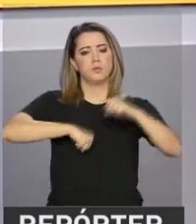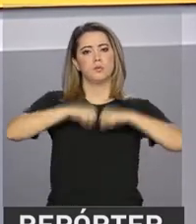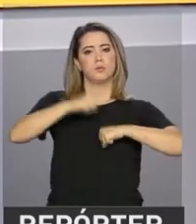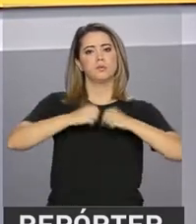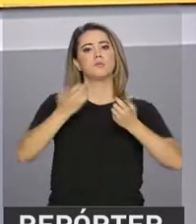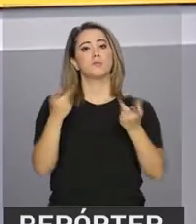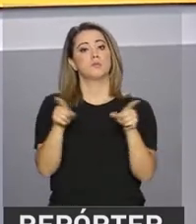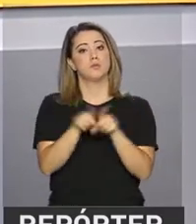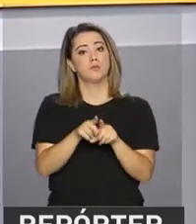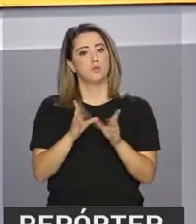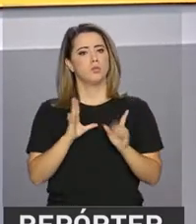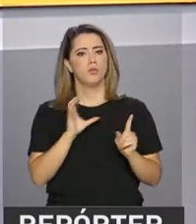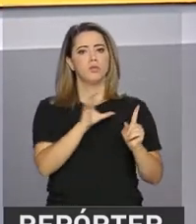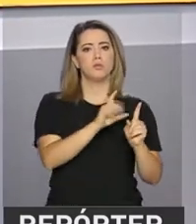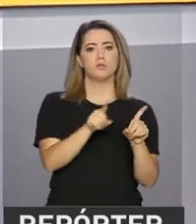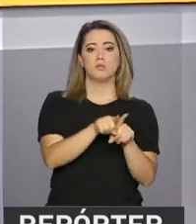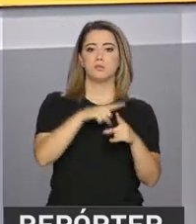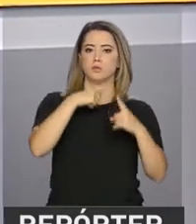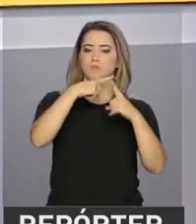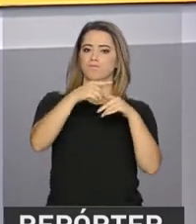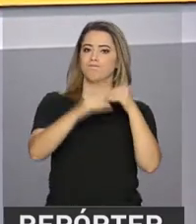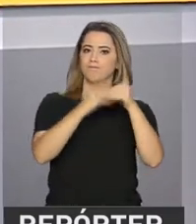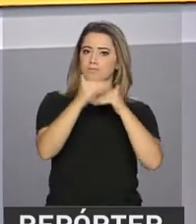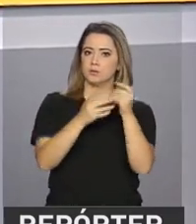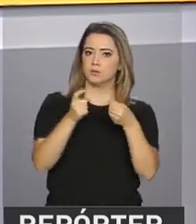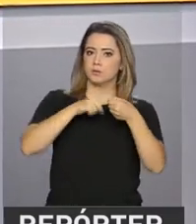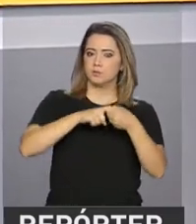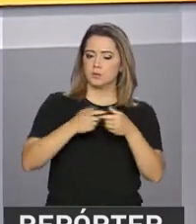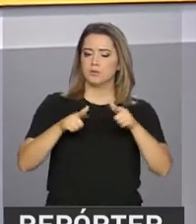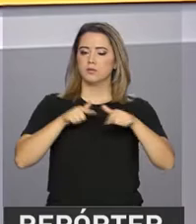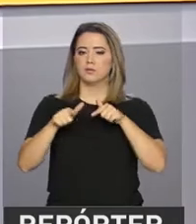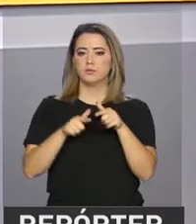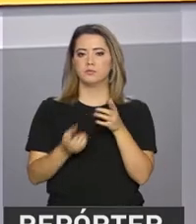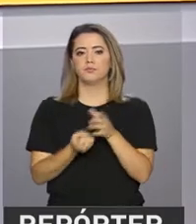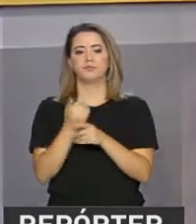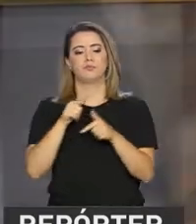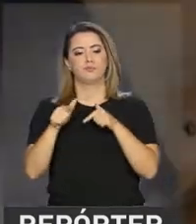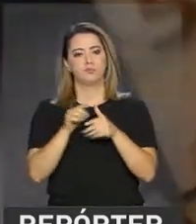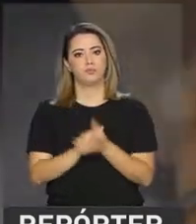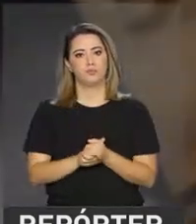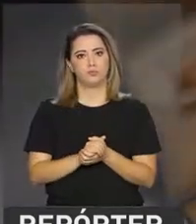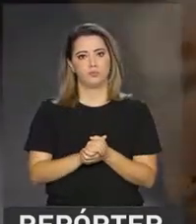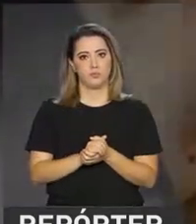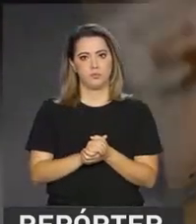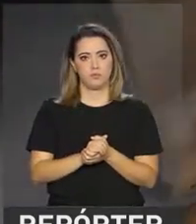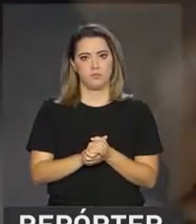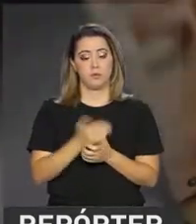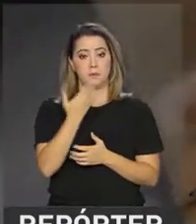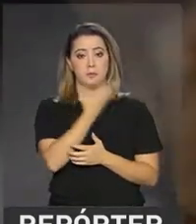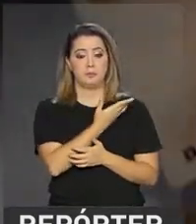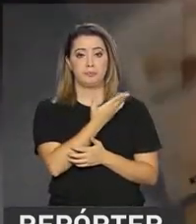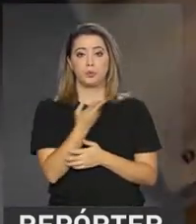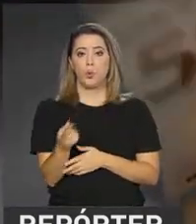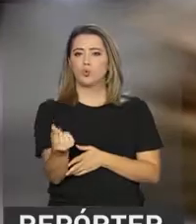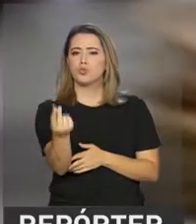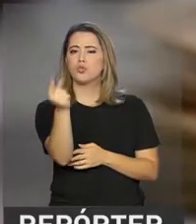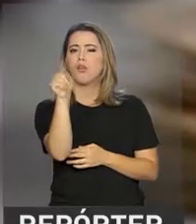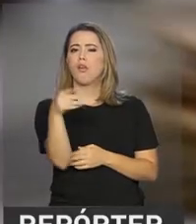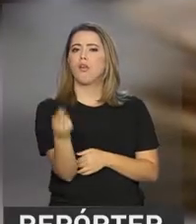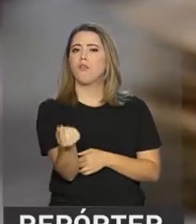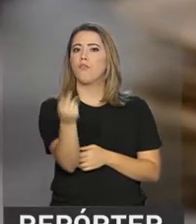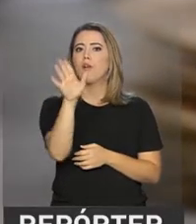industrial com reflexos também no crescimento e na retomada do emprego o dinheiro